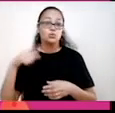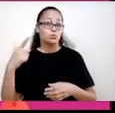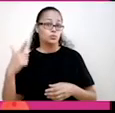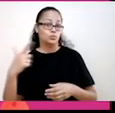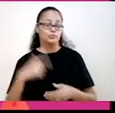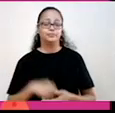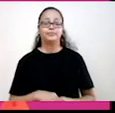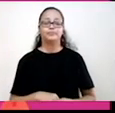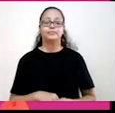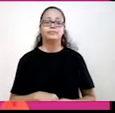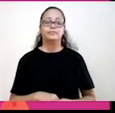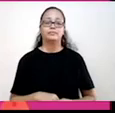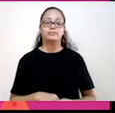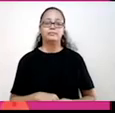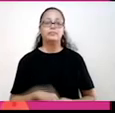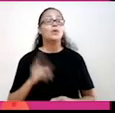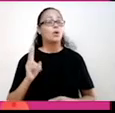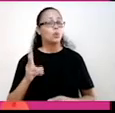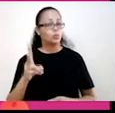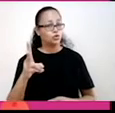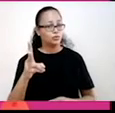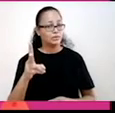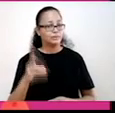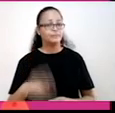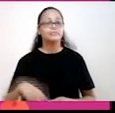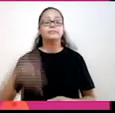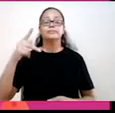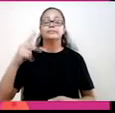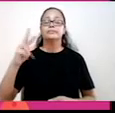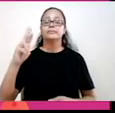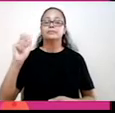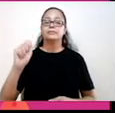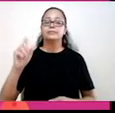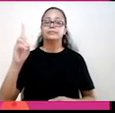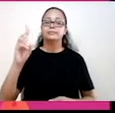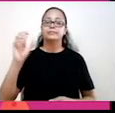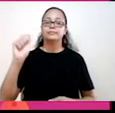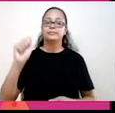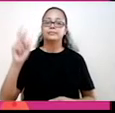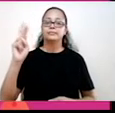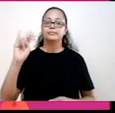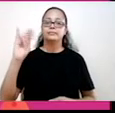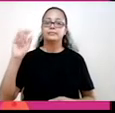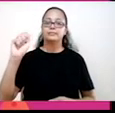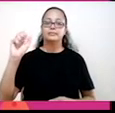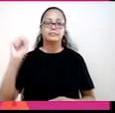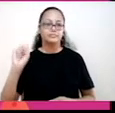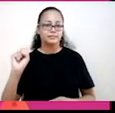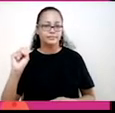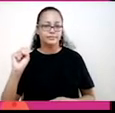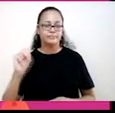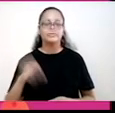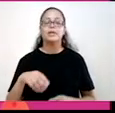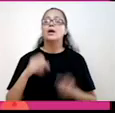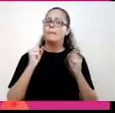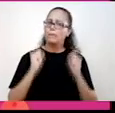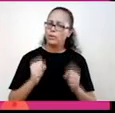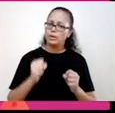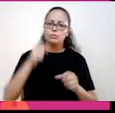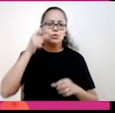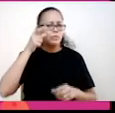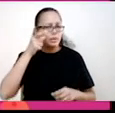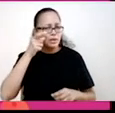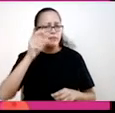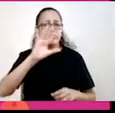lá? Bom, continuando aí, vamos falar das pradarias, né, que são os campos e pampas. A gente pode observar aqui no